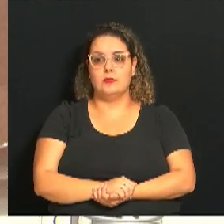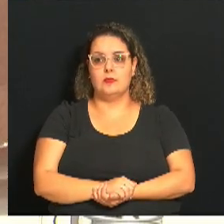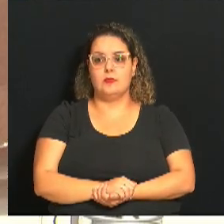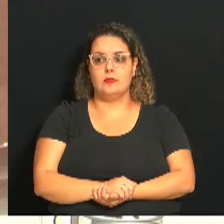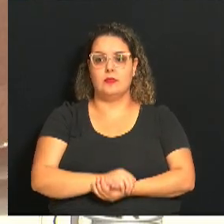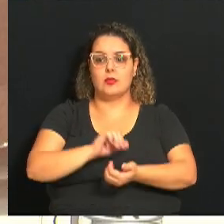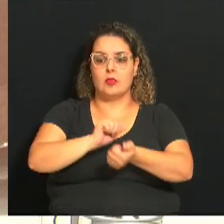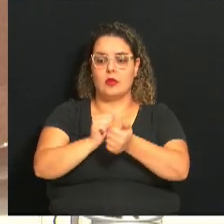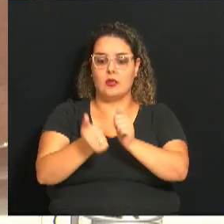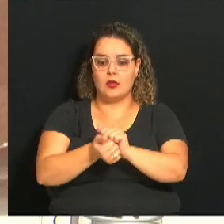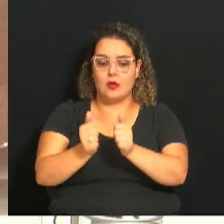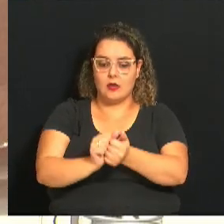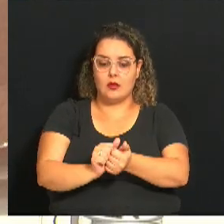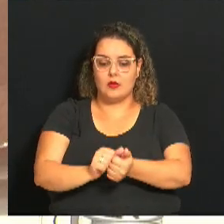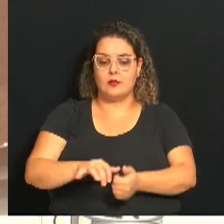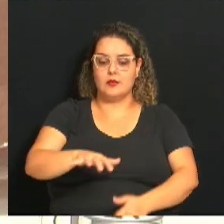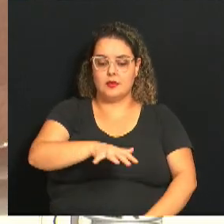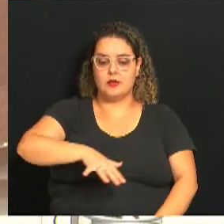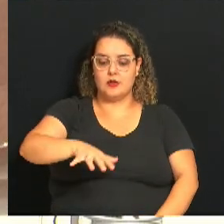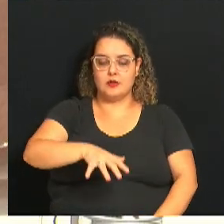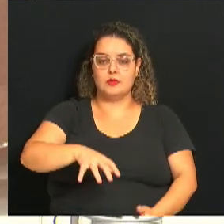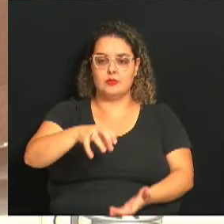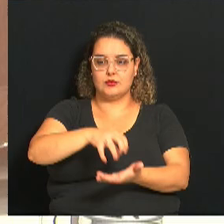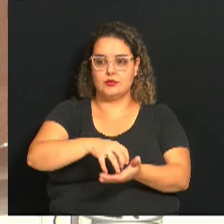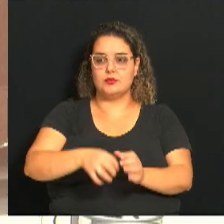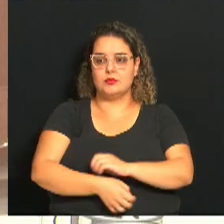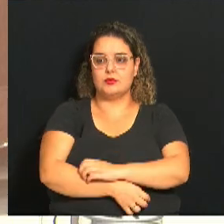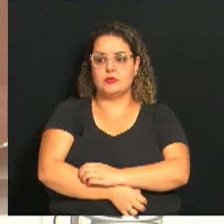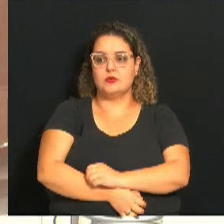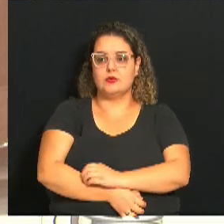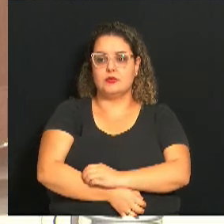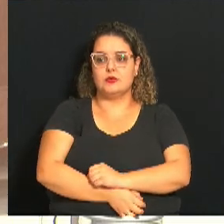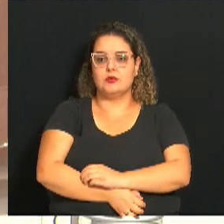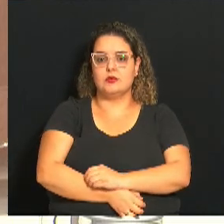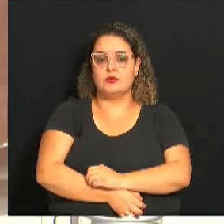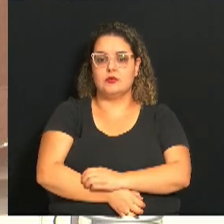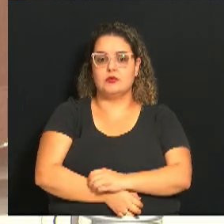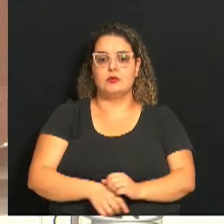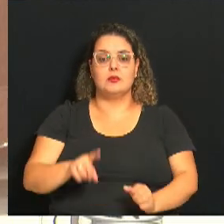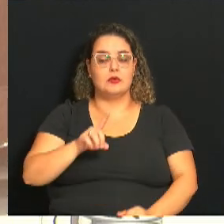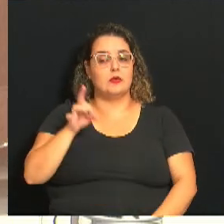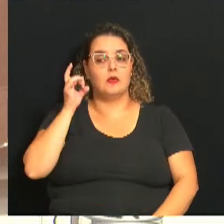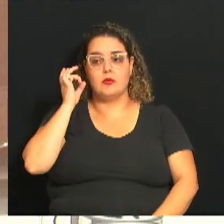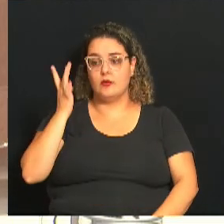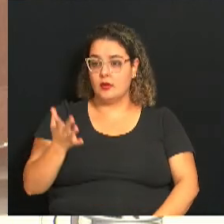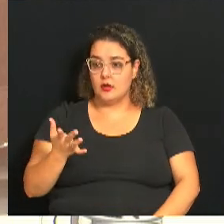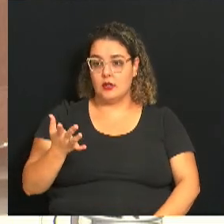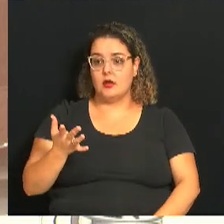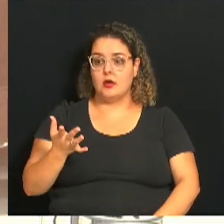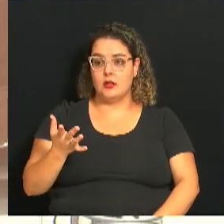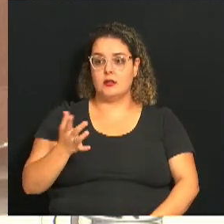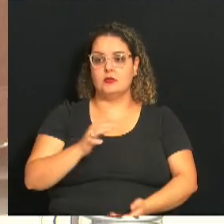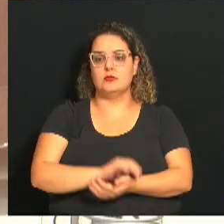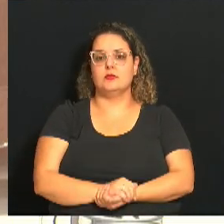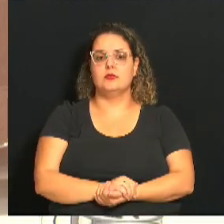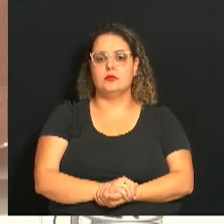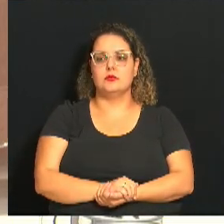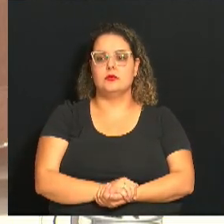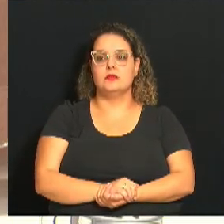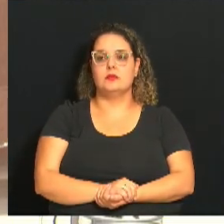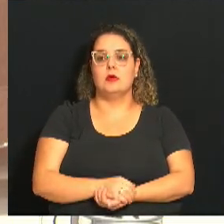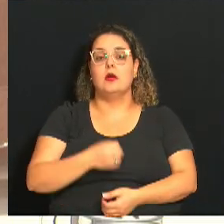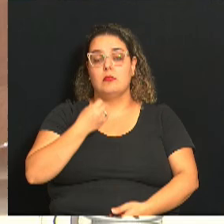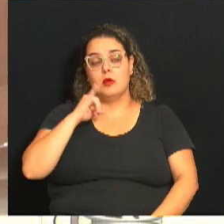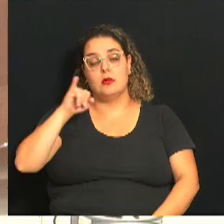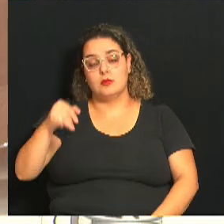revitalização, Carol, a gente sabe que é uma revitalização que não é fácil, mas o bem falou o Schneider, nós